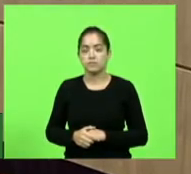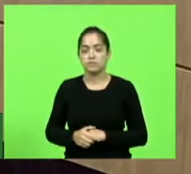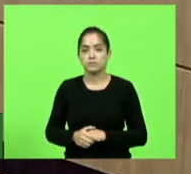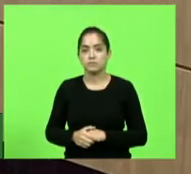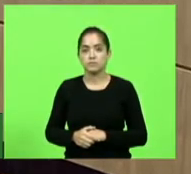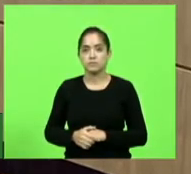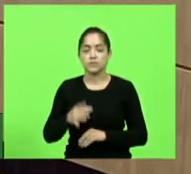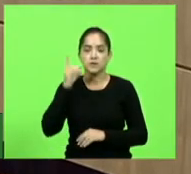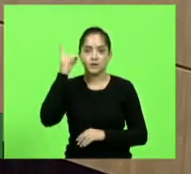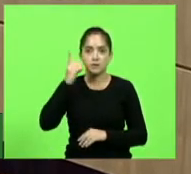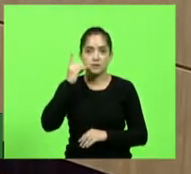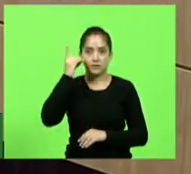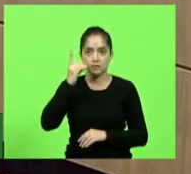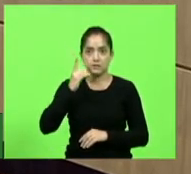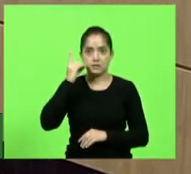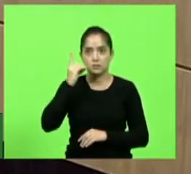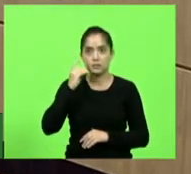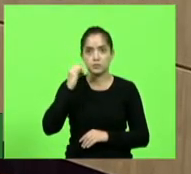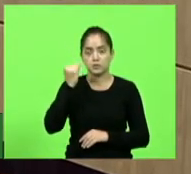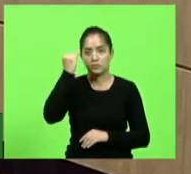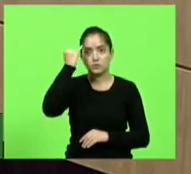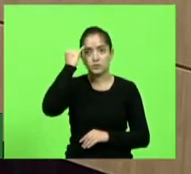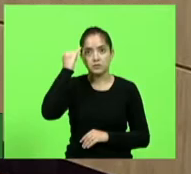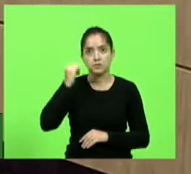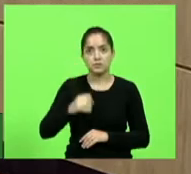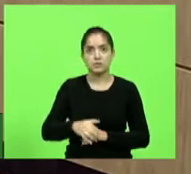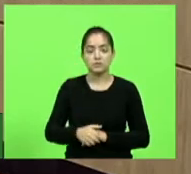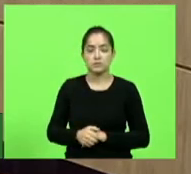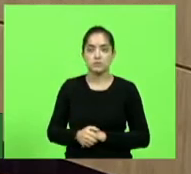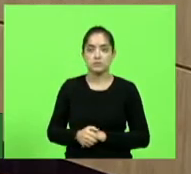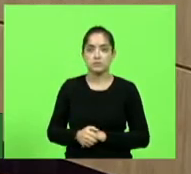Como vota o deputado Jair Mioto?